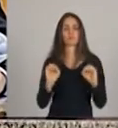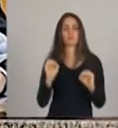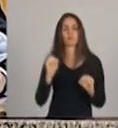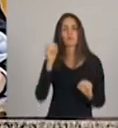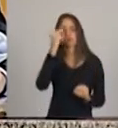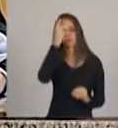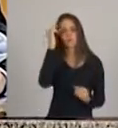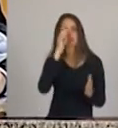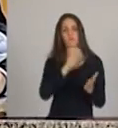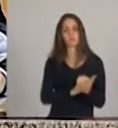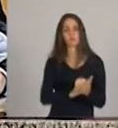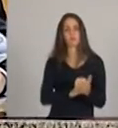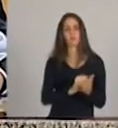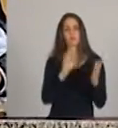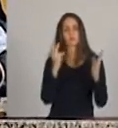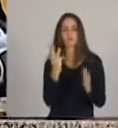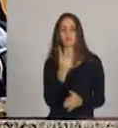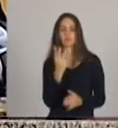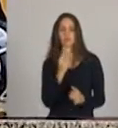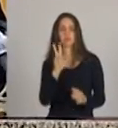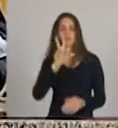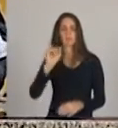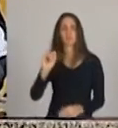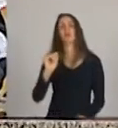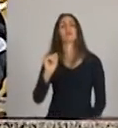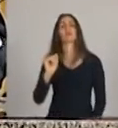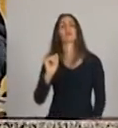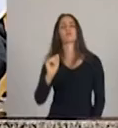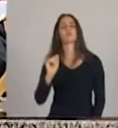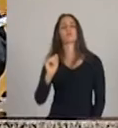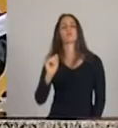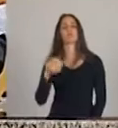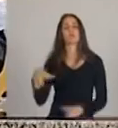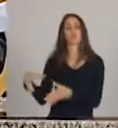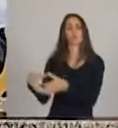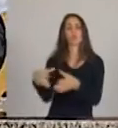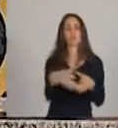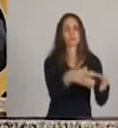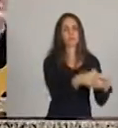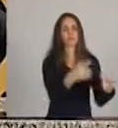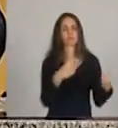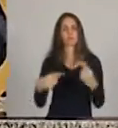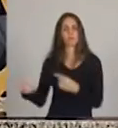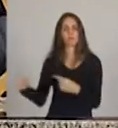deputados inscritos, as matérias seguem para as comissões.